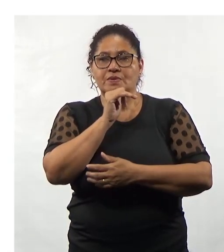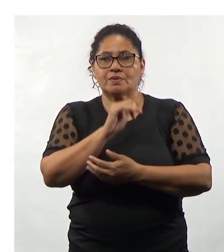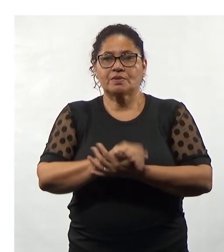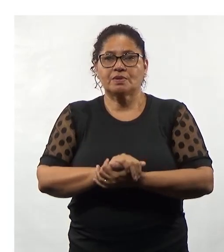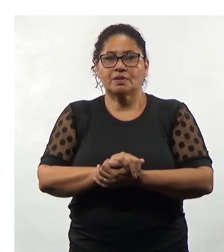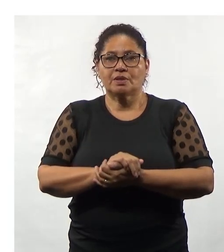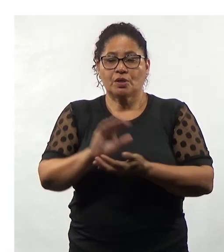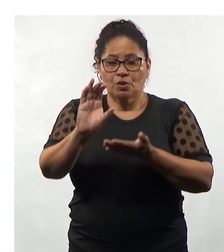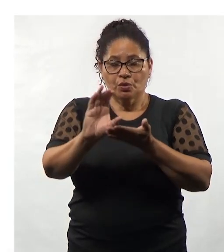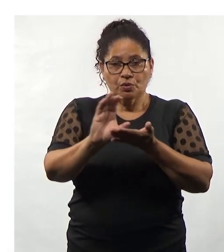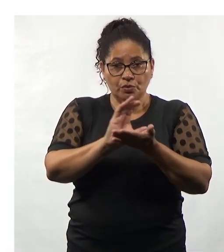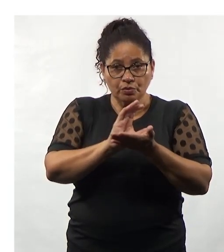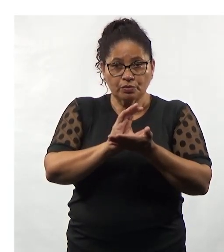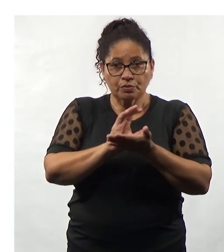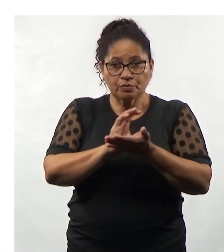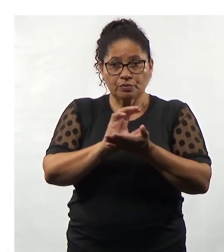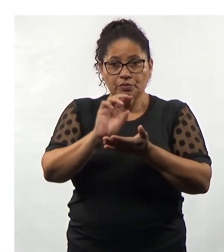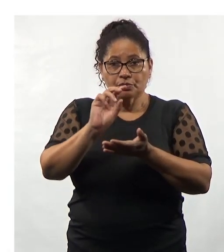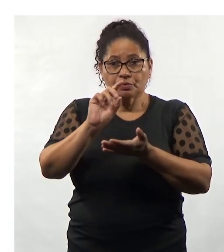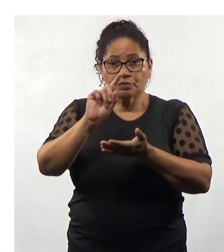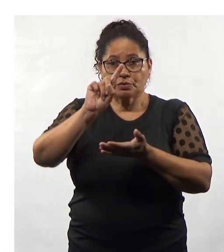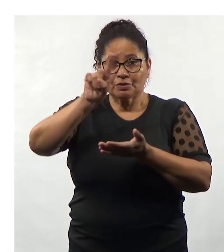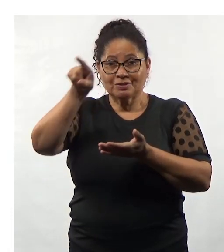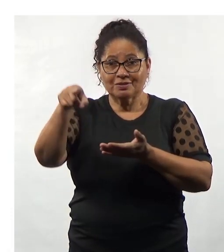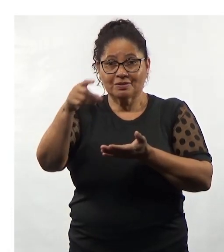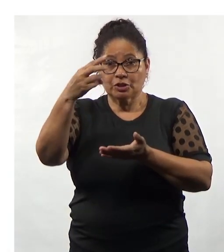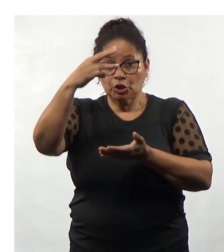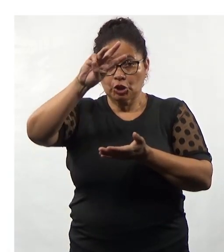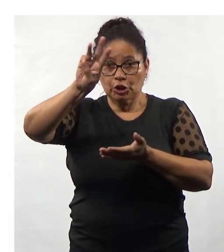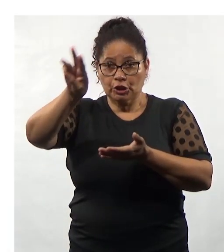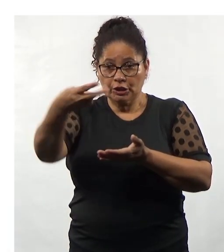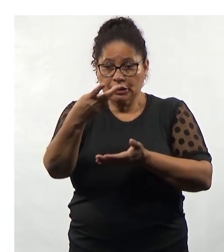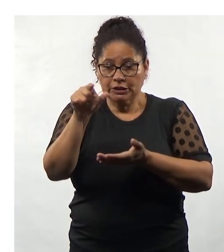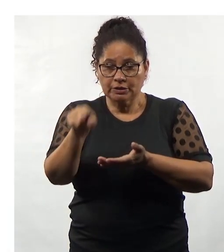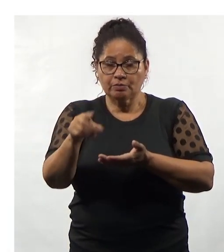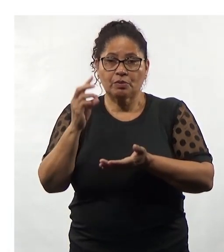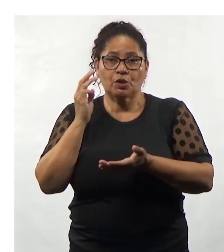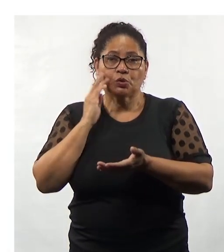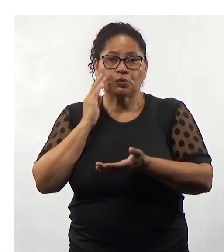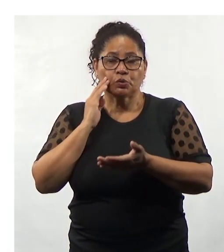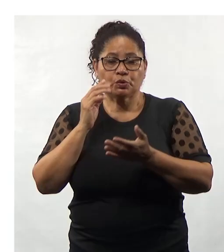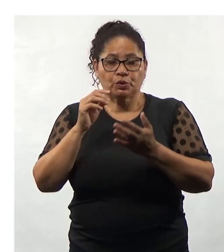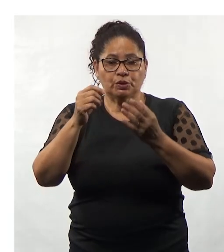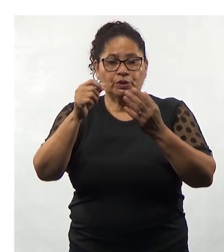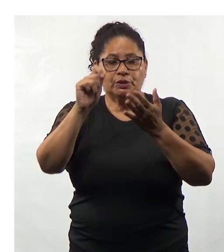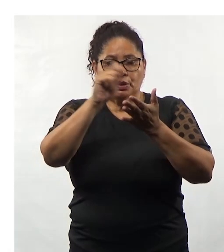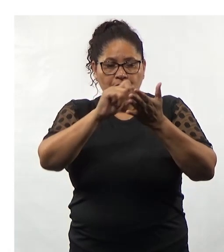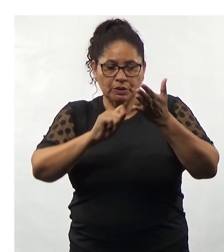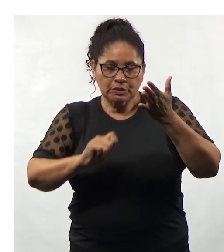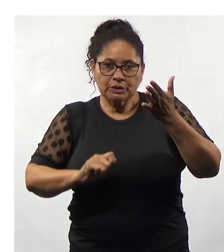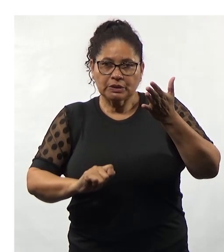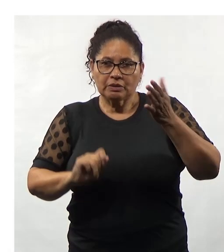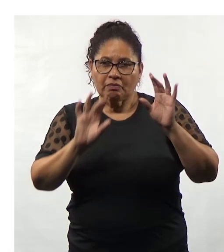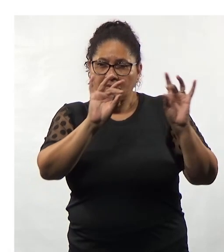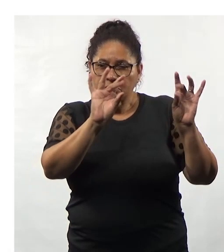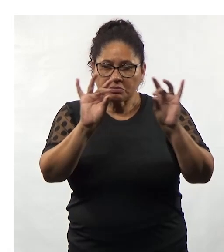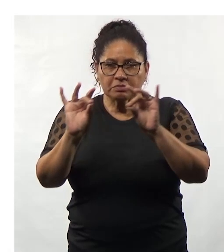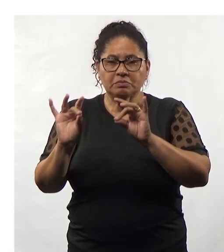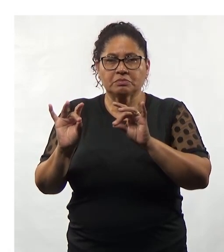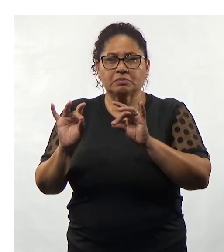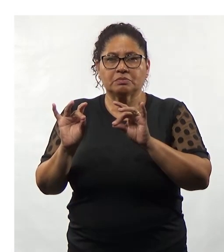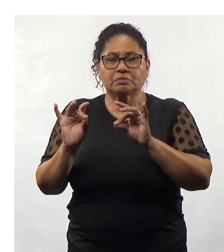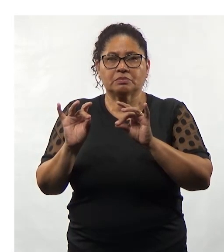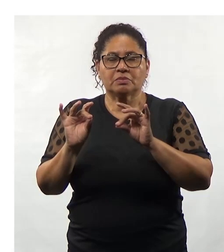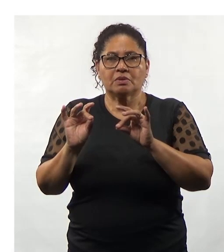orçamento disponível de 3 milhões, uma lista de projetos selecionados, né? E